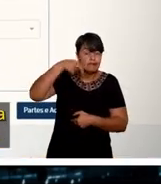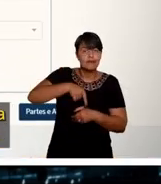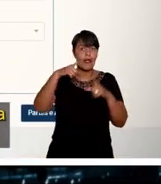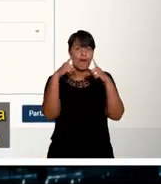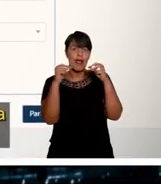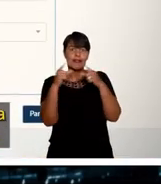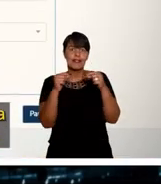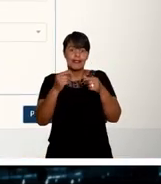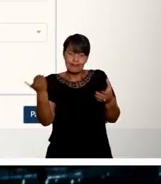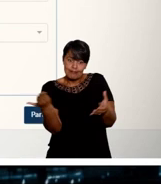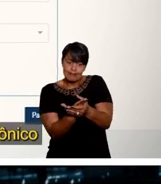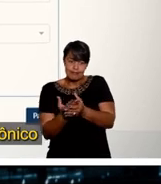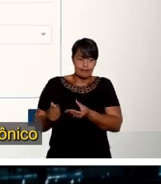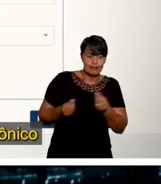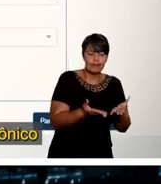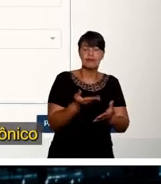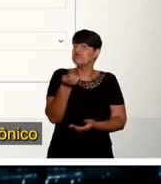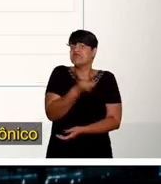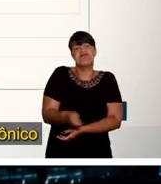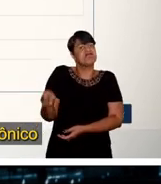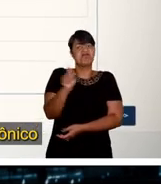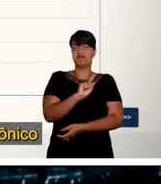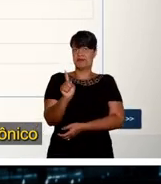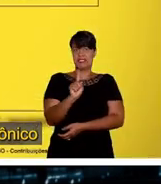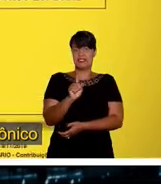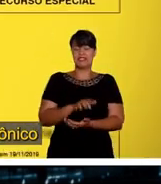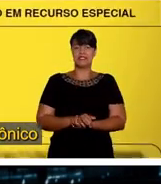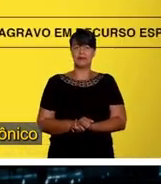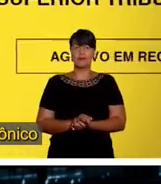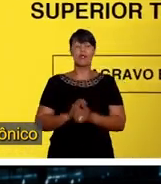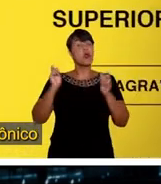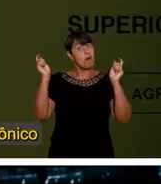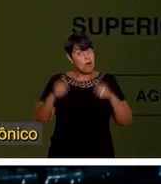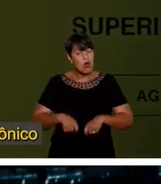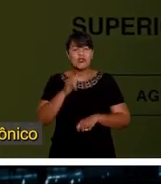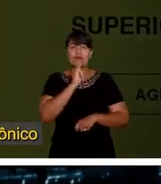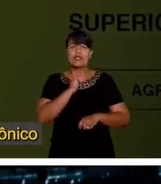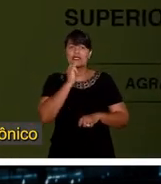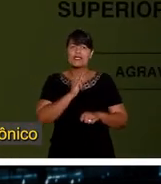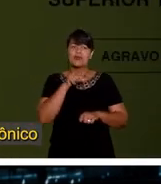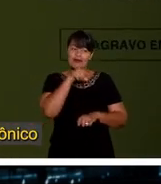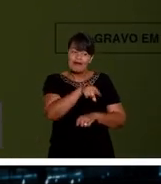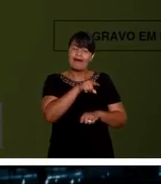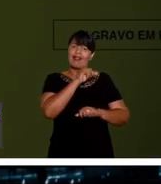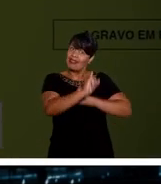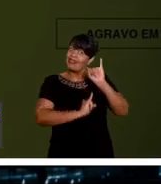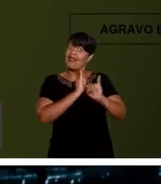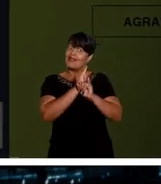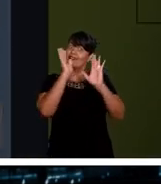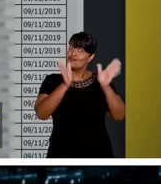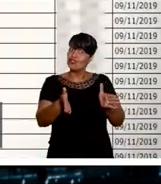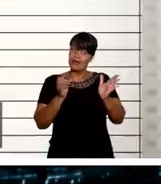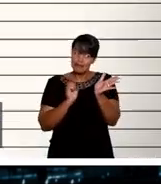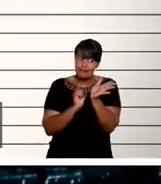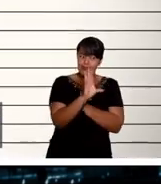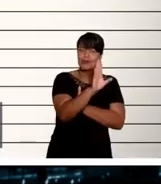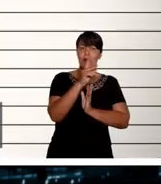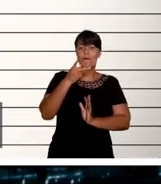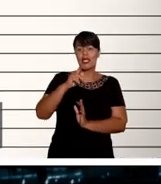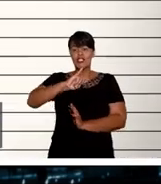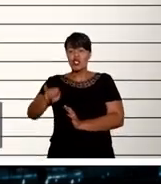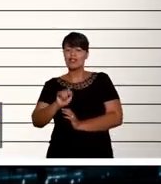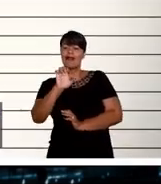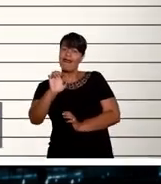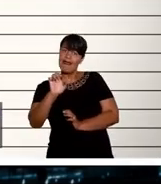ação ou recurso. Os casos são enviados ao STJ em formato eletrônico e tudo é feito pela